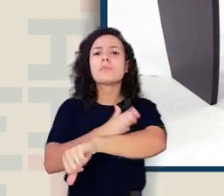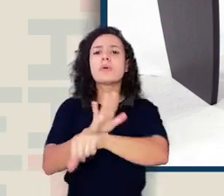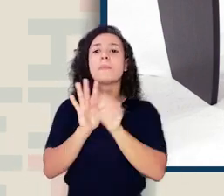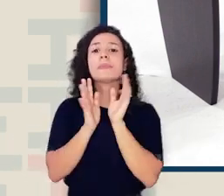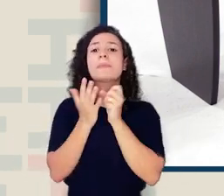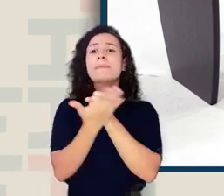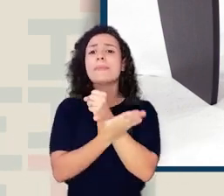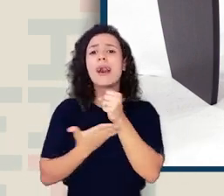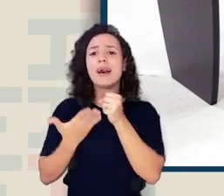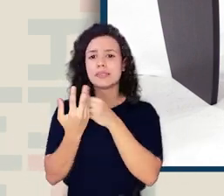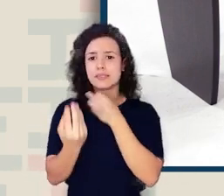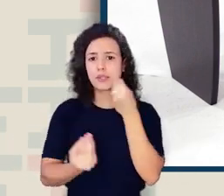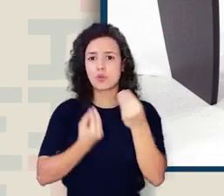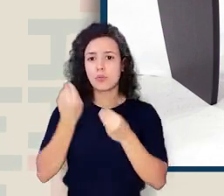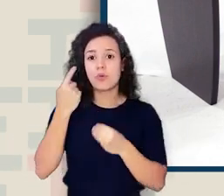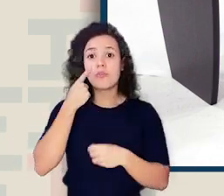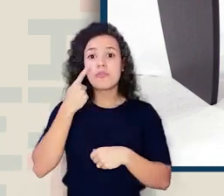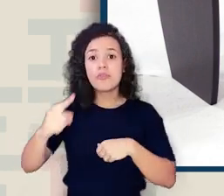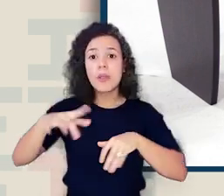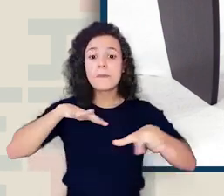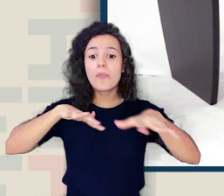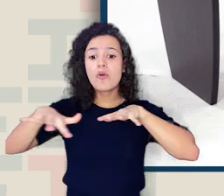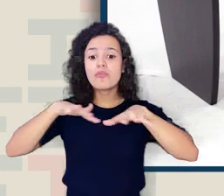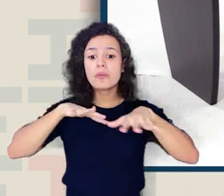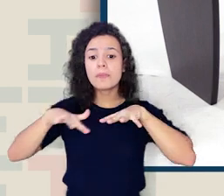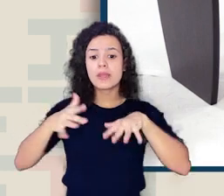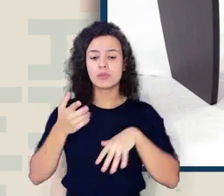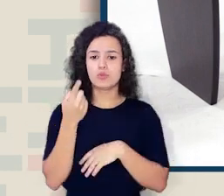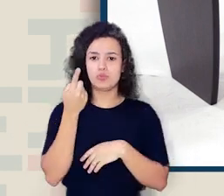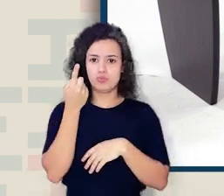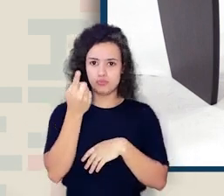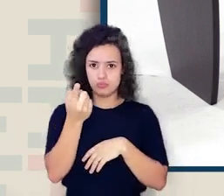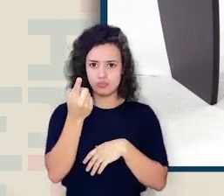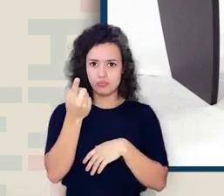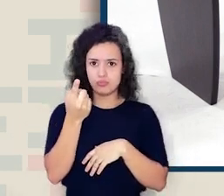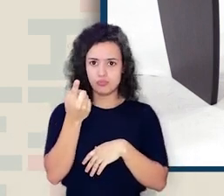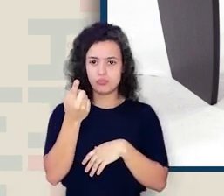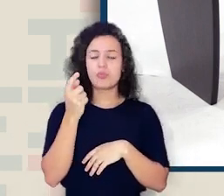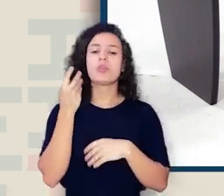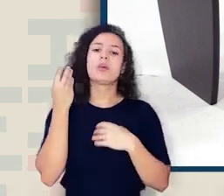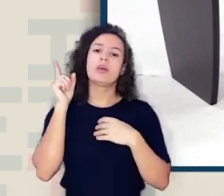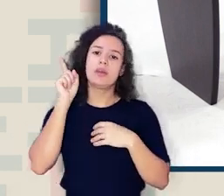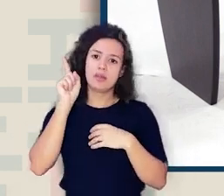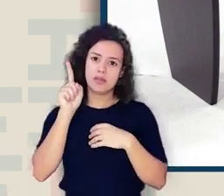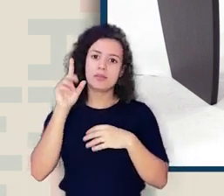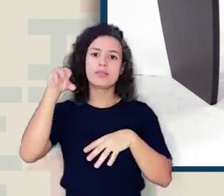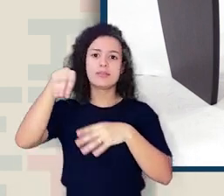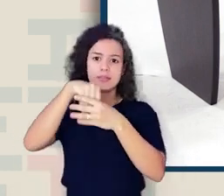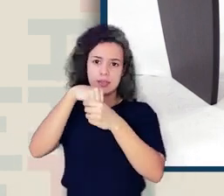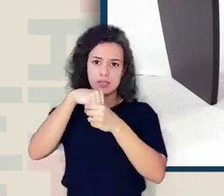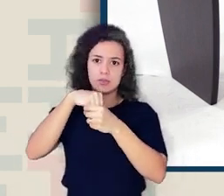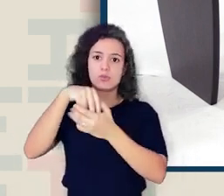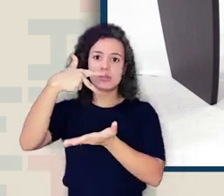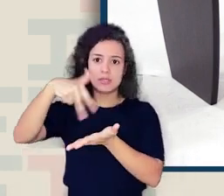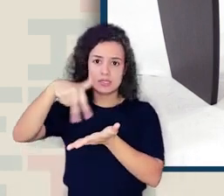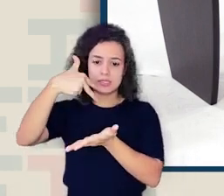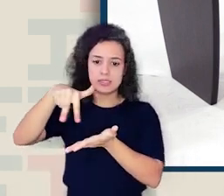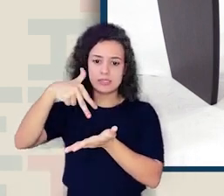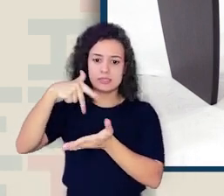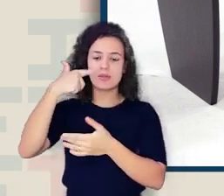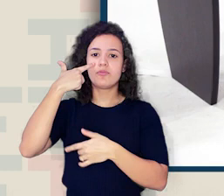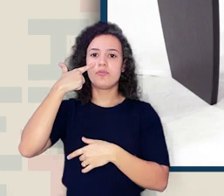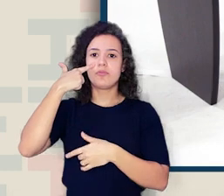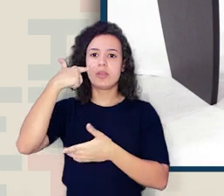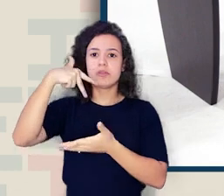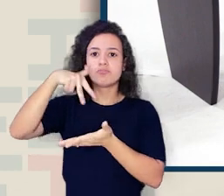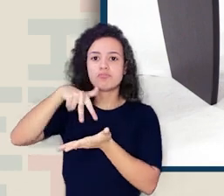rei faz, normalmente, esse tipo de movimentação em uma manifestação. O